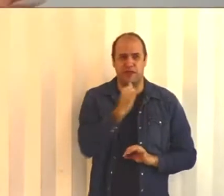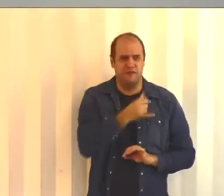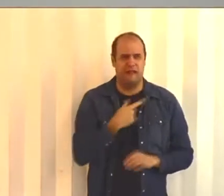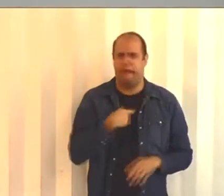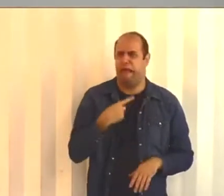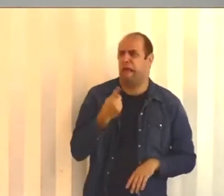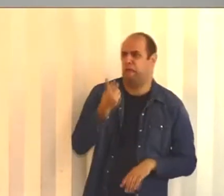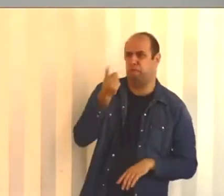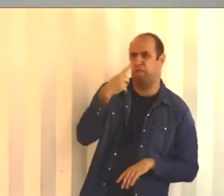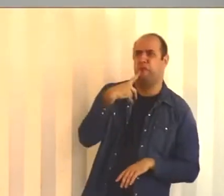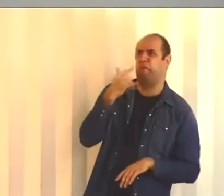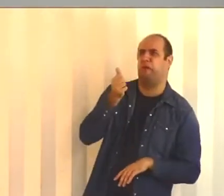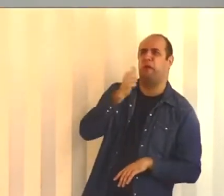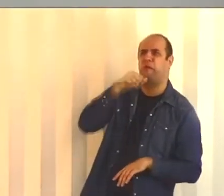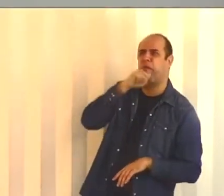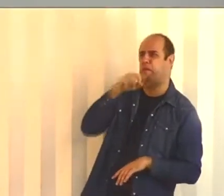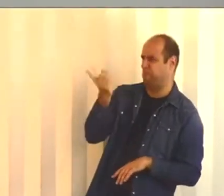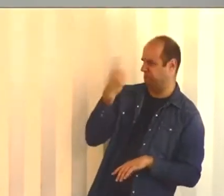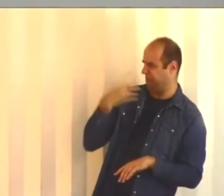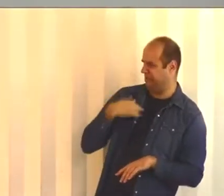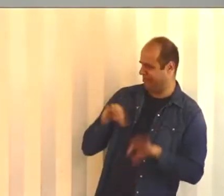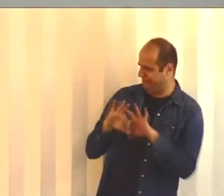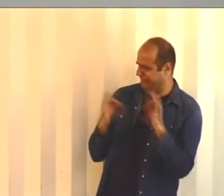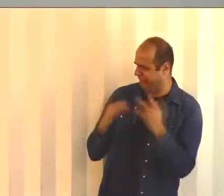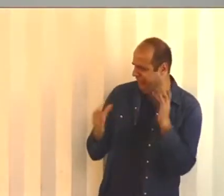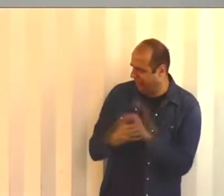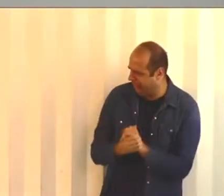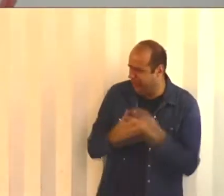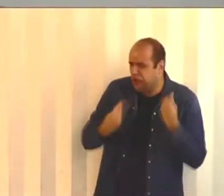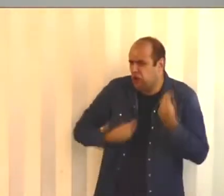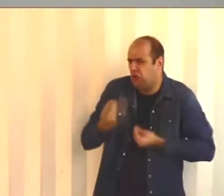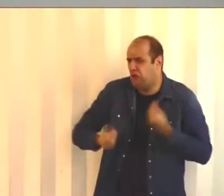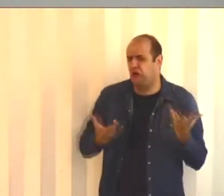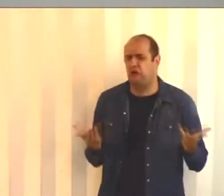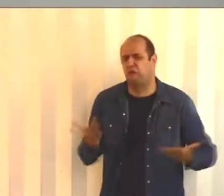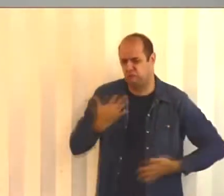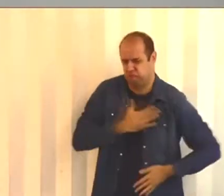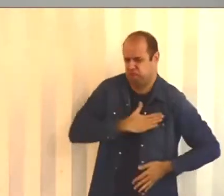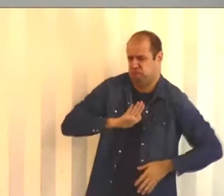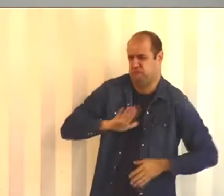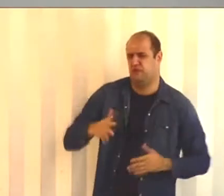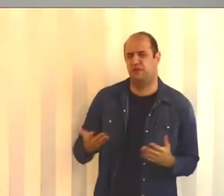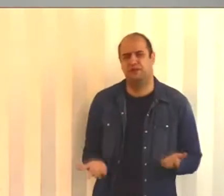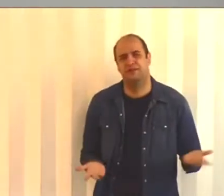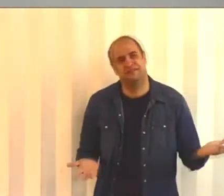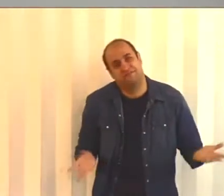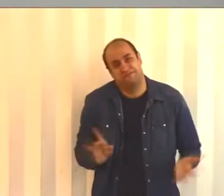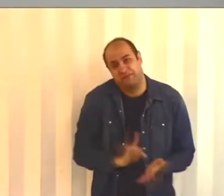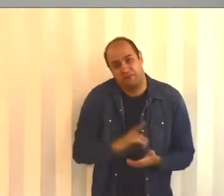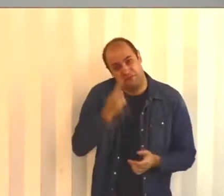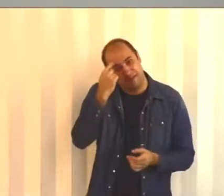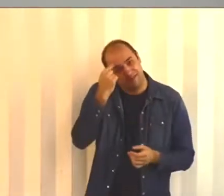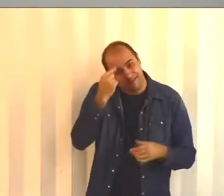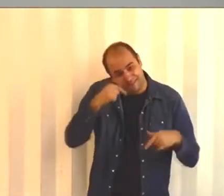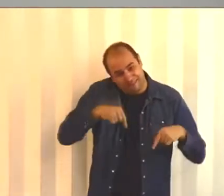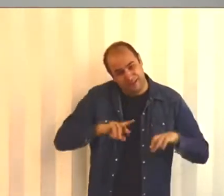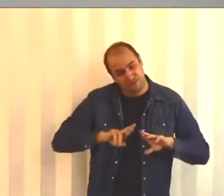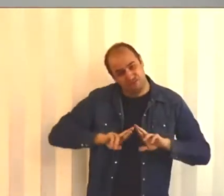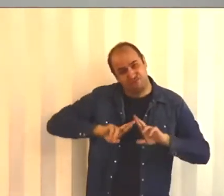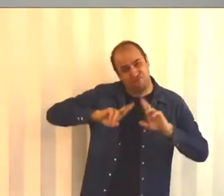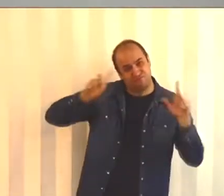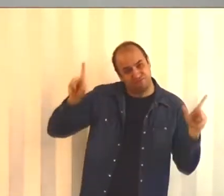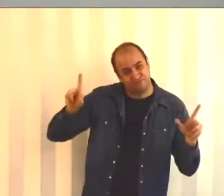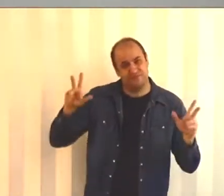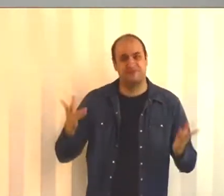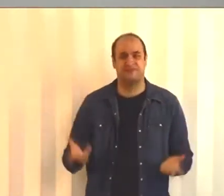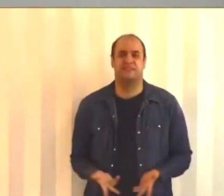os meus pais que têm que arrumar casamento para mim, construir uma família para mim? Realmente, o nosso pensamento ocidental é muito